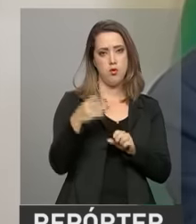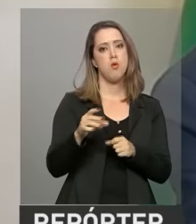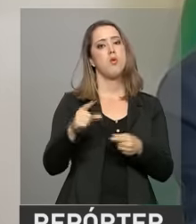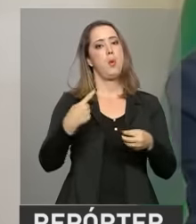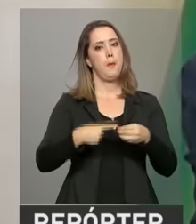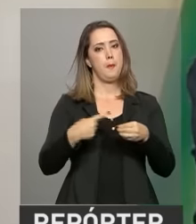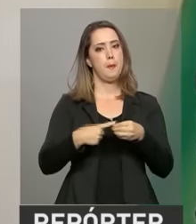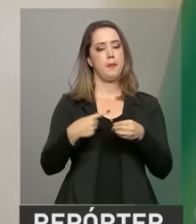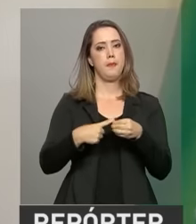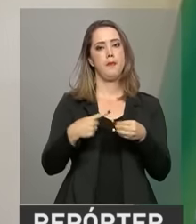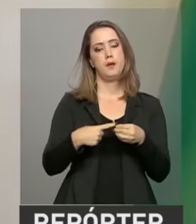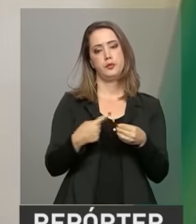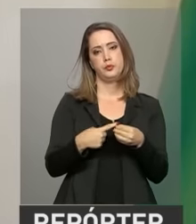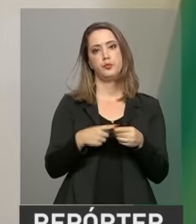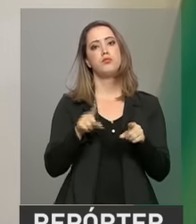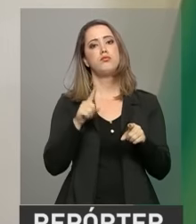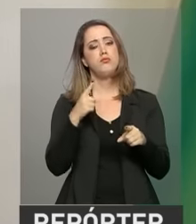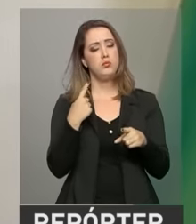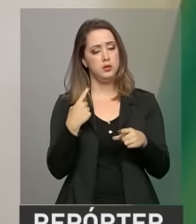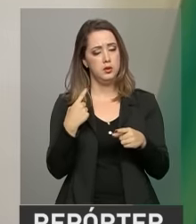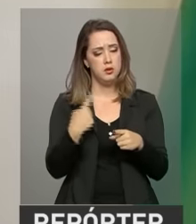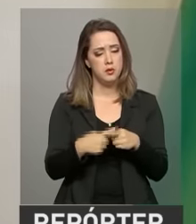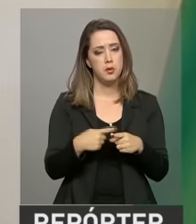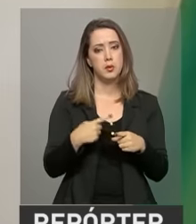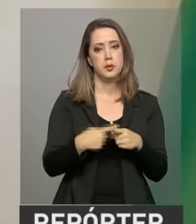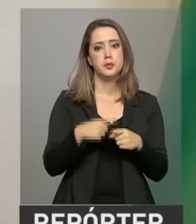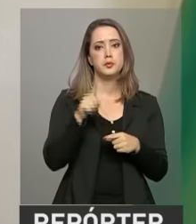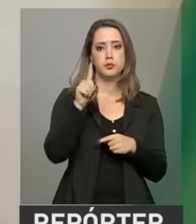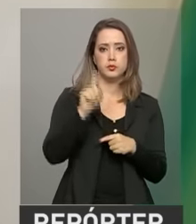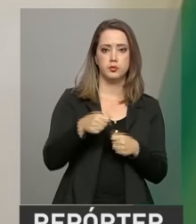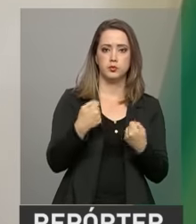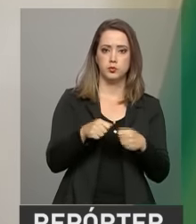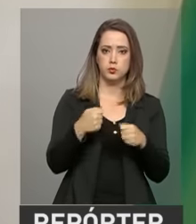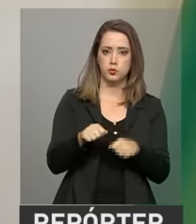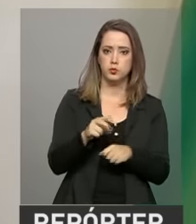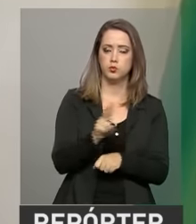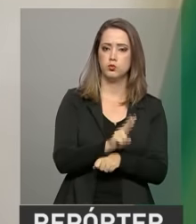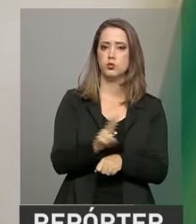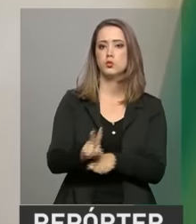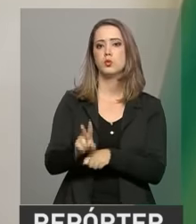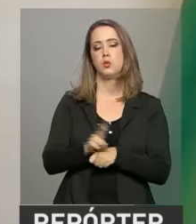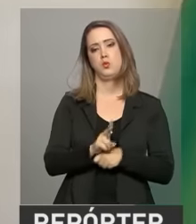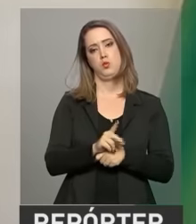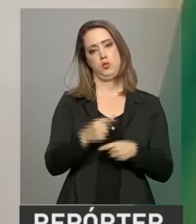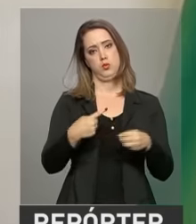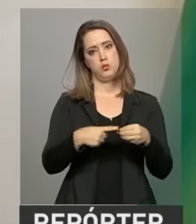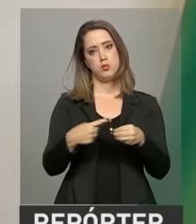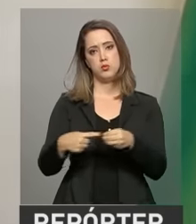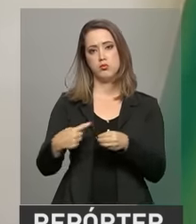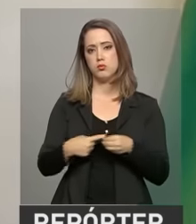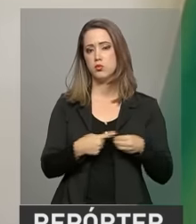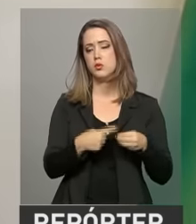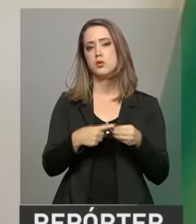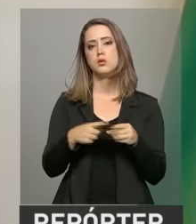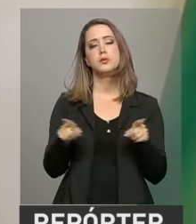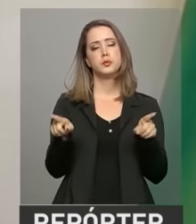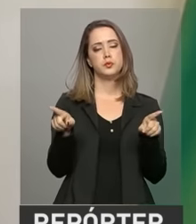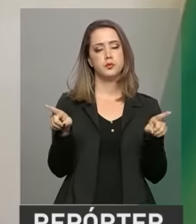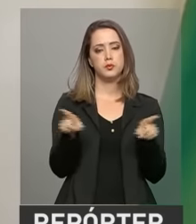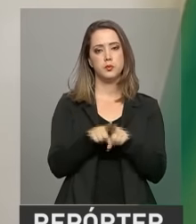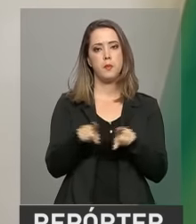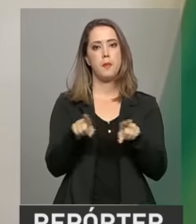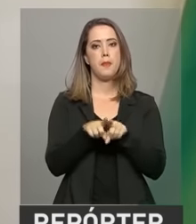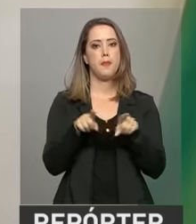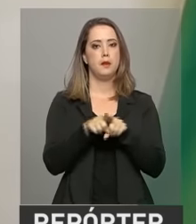municipal cuja função na verdade é guardar os próprios municipais mas evidente que guardando-as eh estará